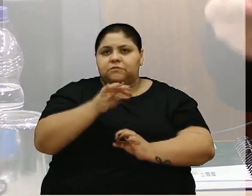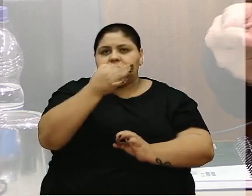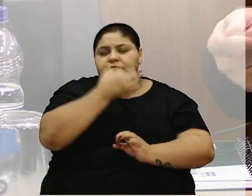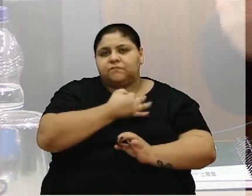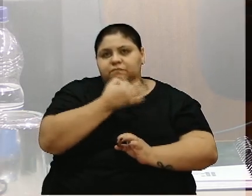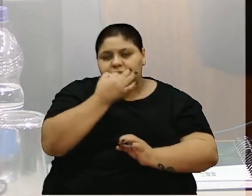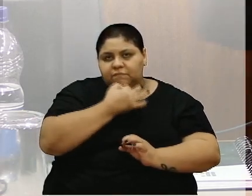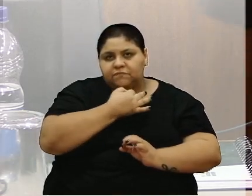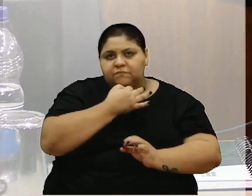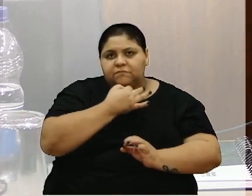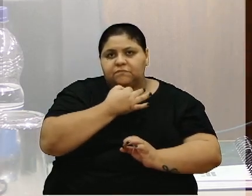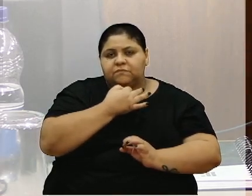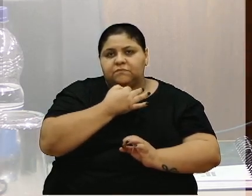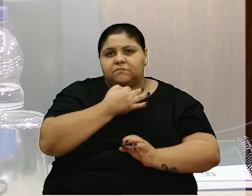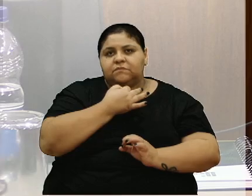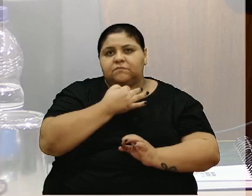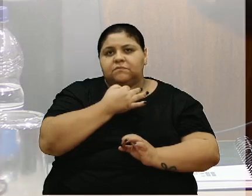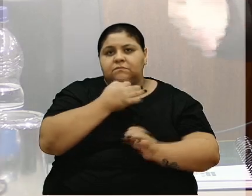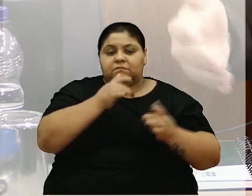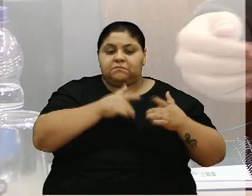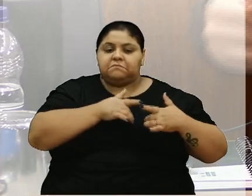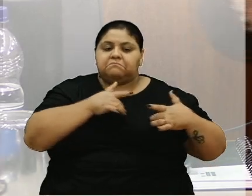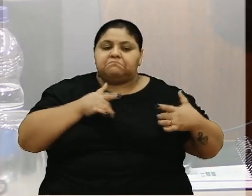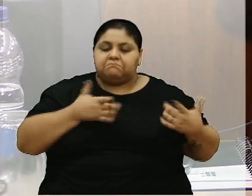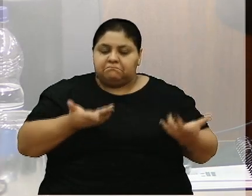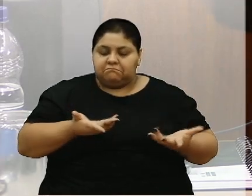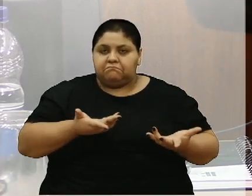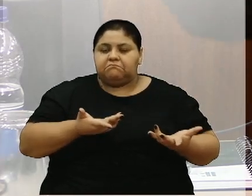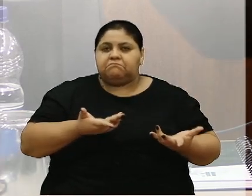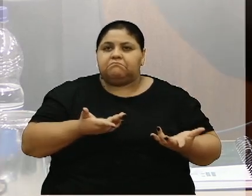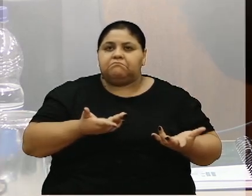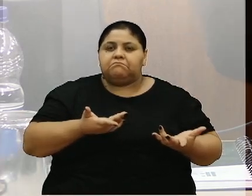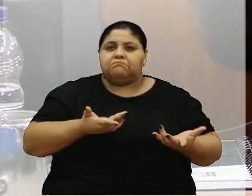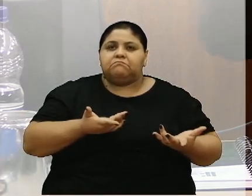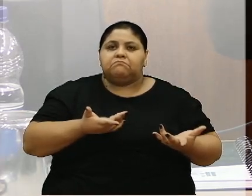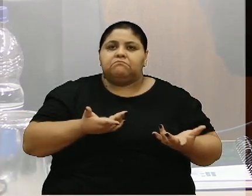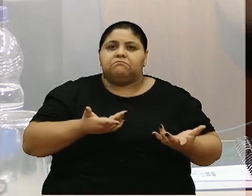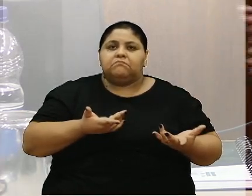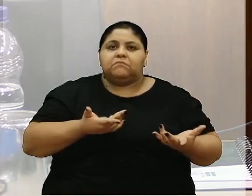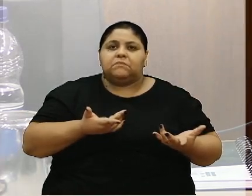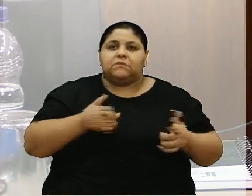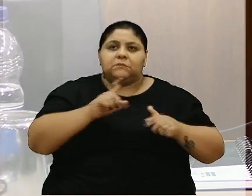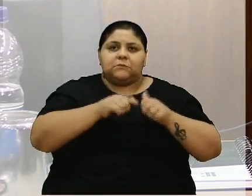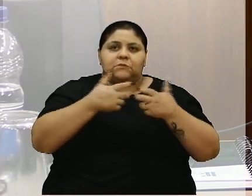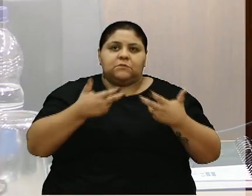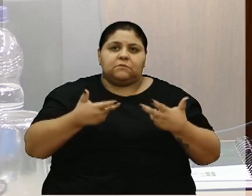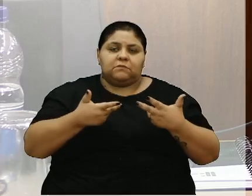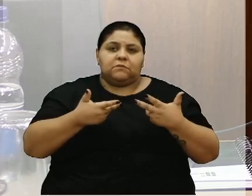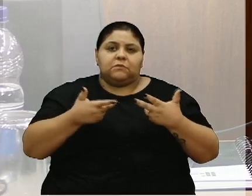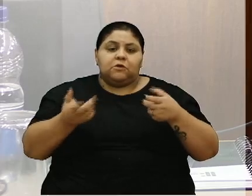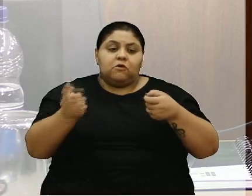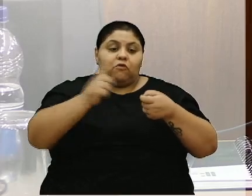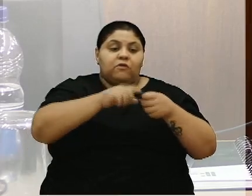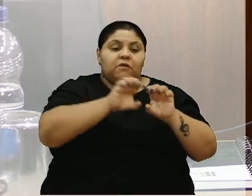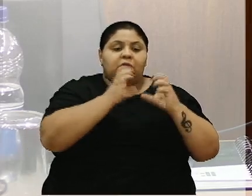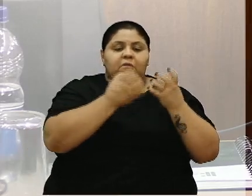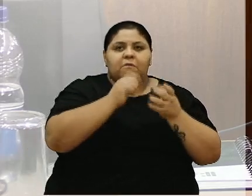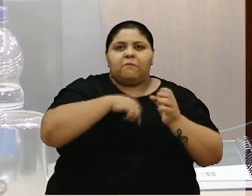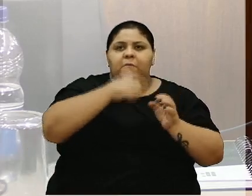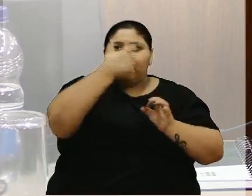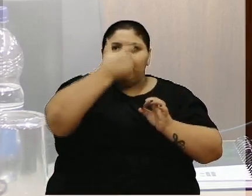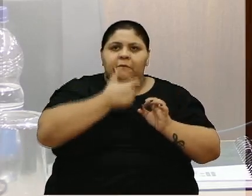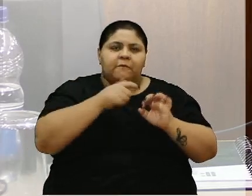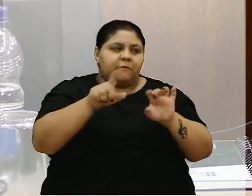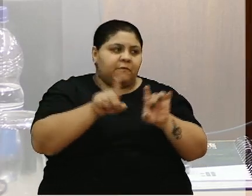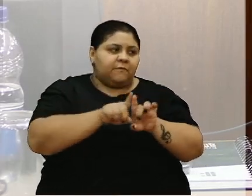Sul é filantrópica, né? Os seus bens, eles devem ser revertidos para a comunidade, mas acho que isso é uma